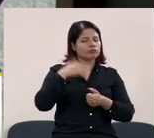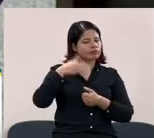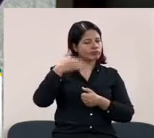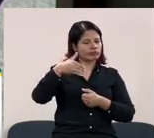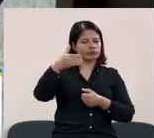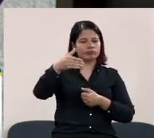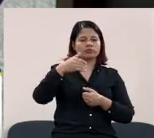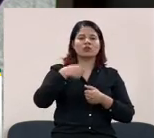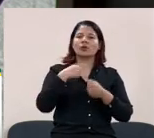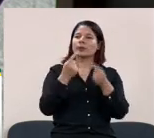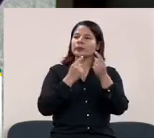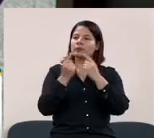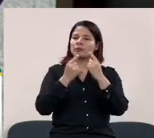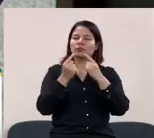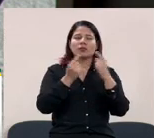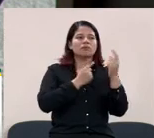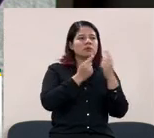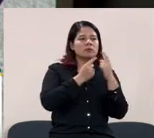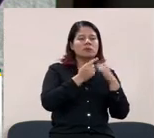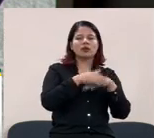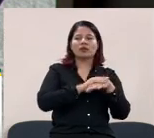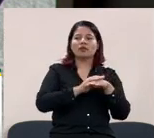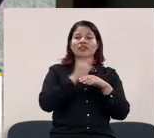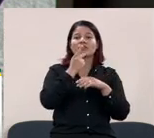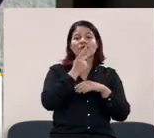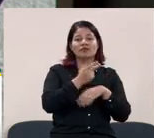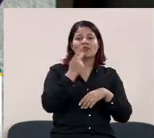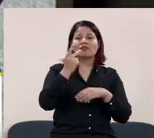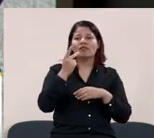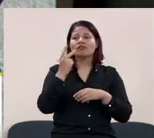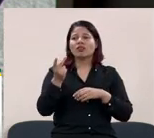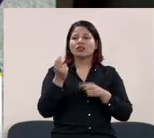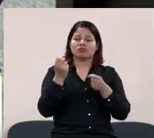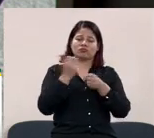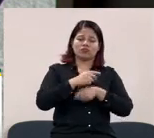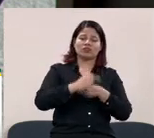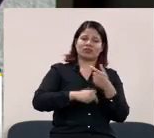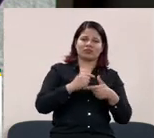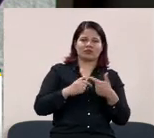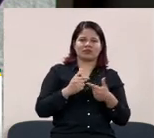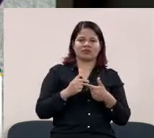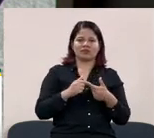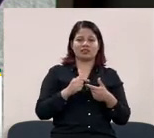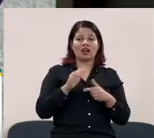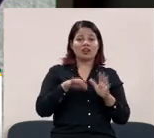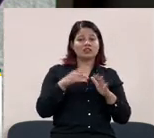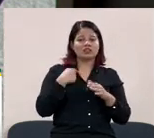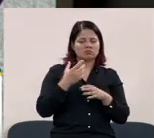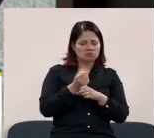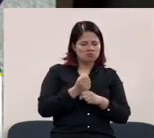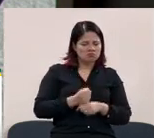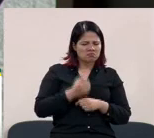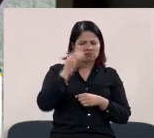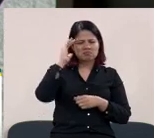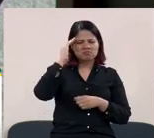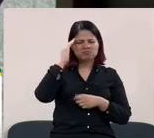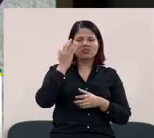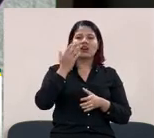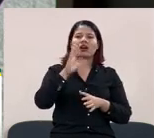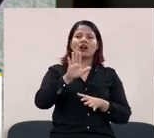Converso isso com todo mundo que falo, porque é importante não só, para a gente pode até não entender dos números, mas